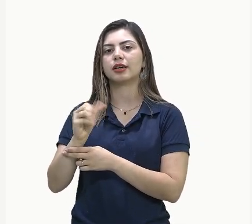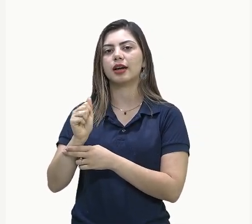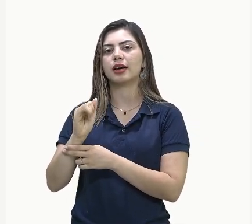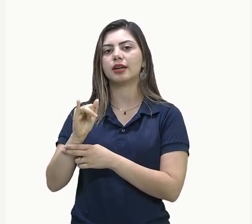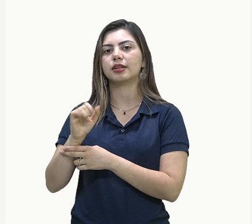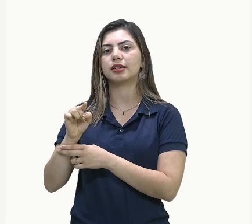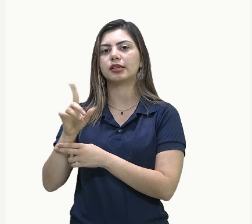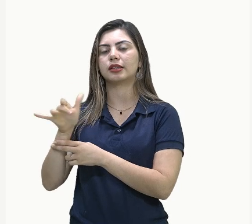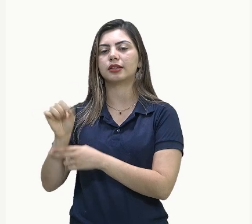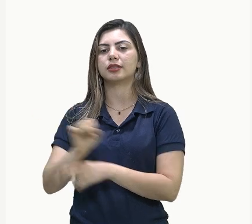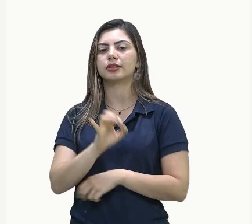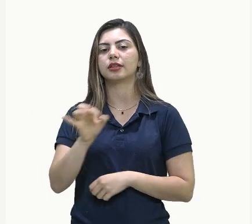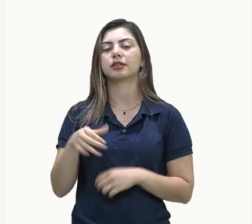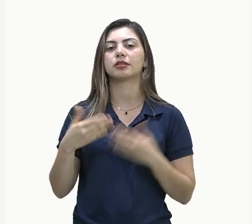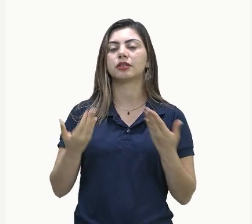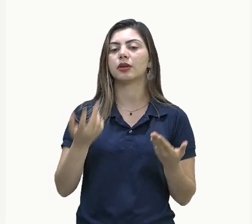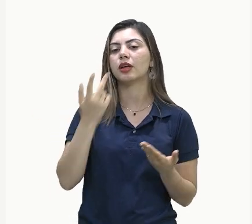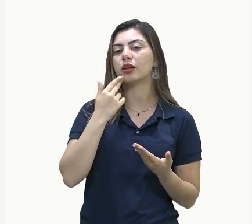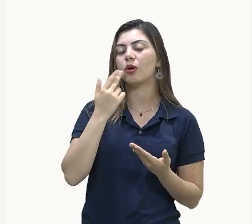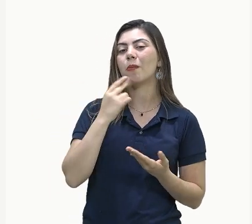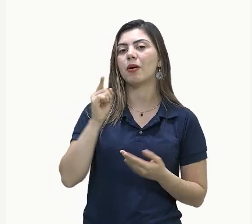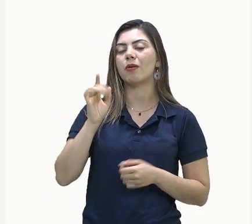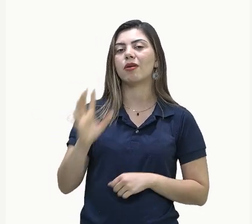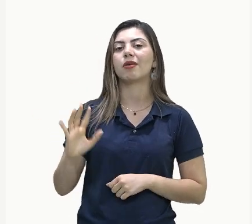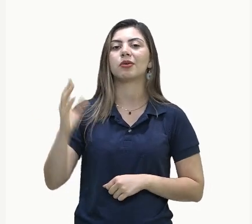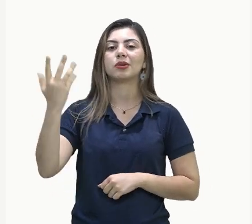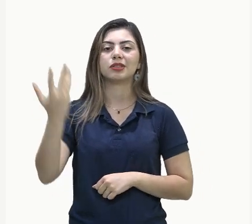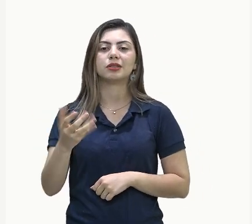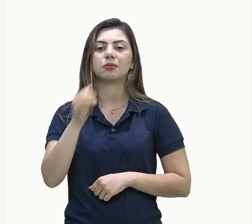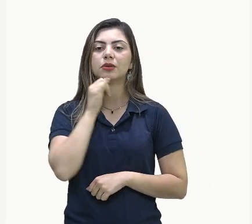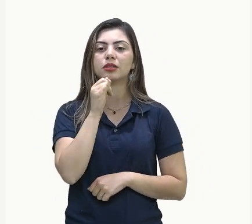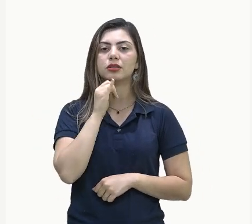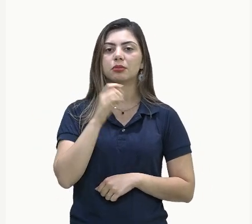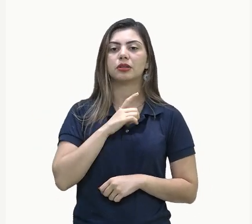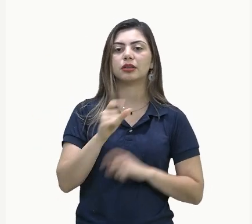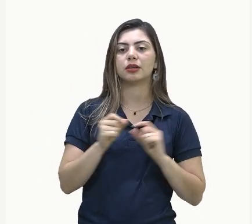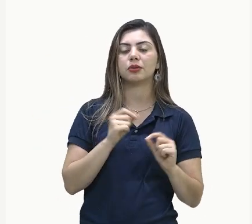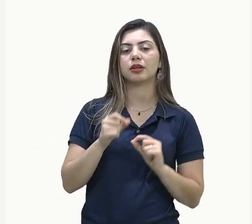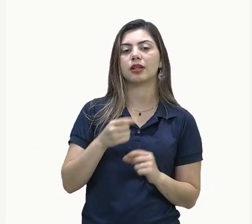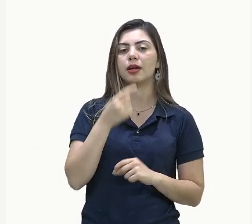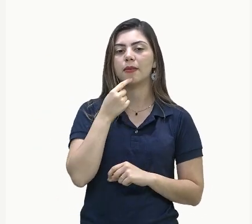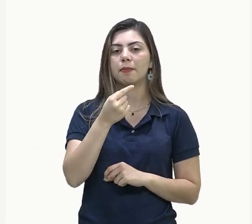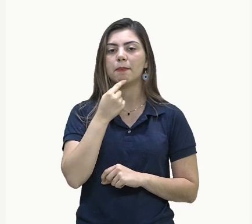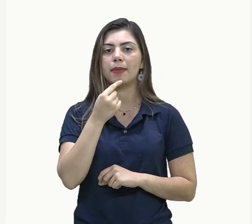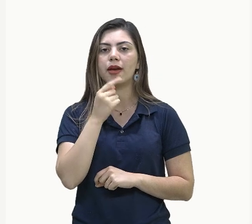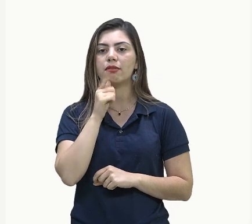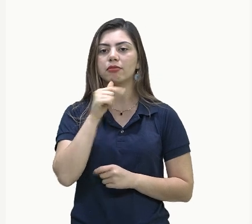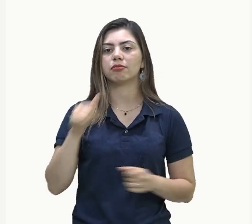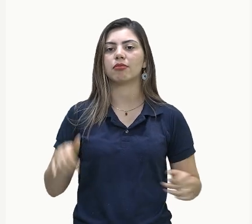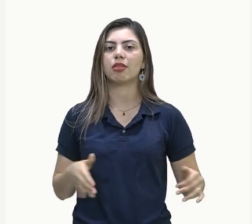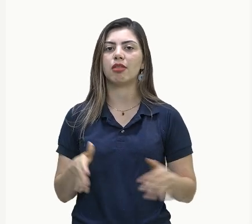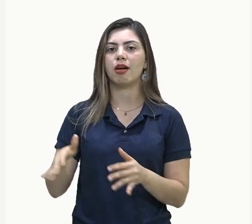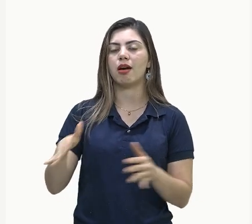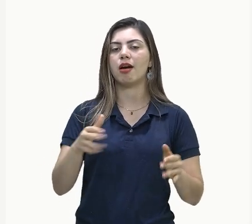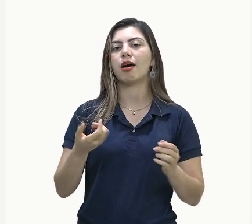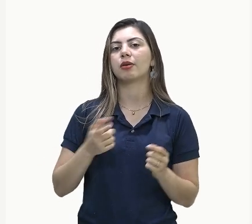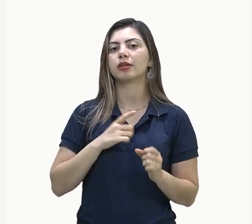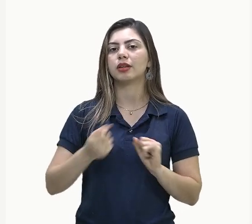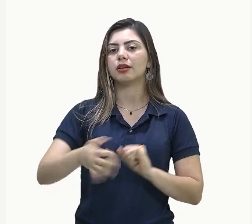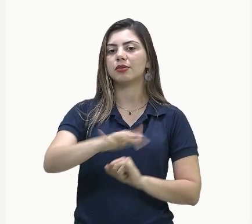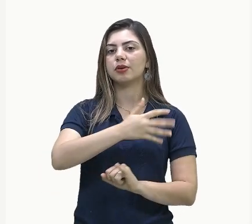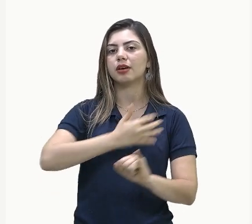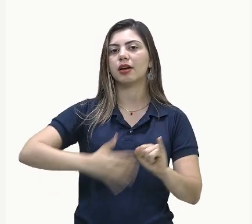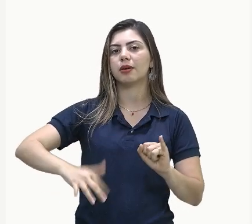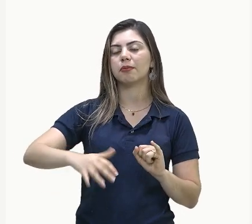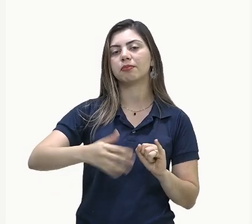muito comum a gente ter esse fenômeno nas áreas de encosta com declividade mais acentuada, nas margens dos rios de água